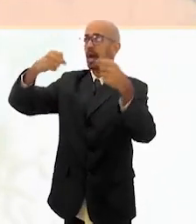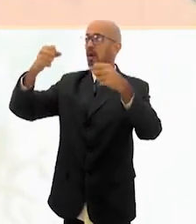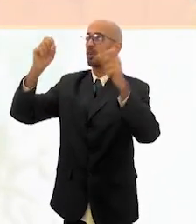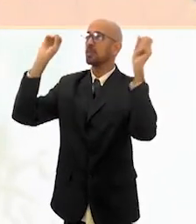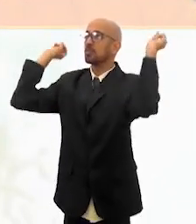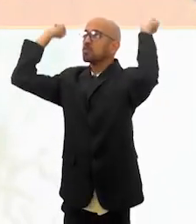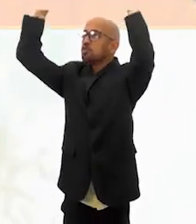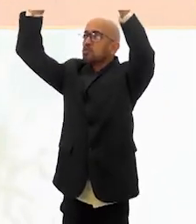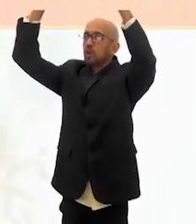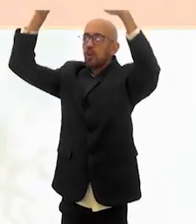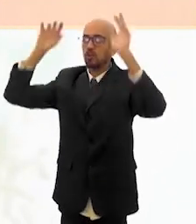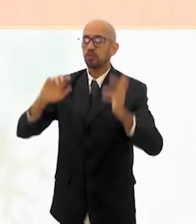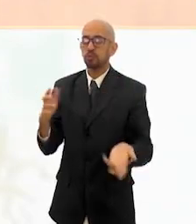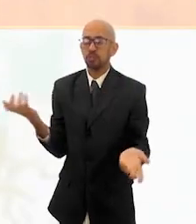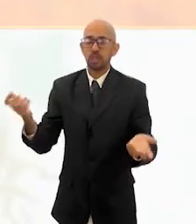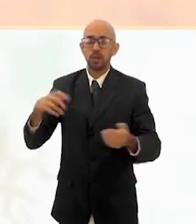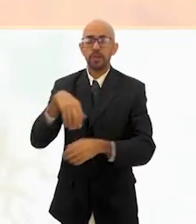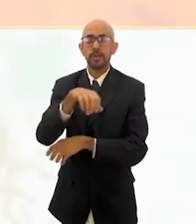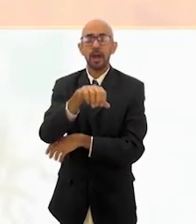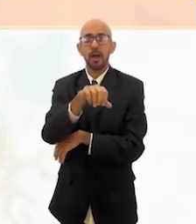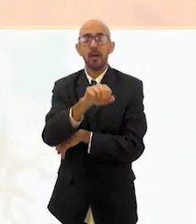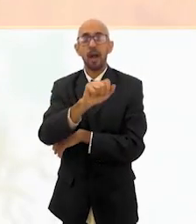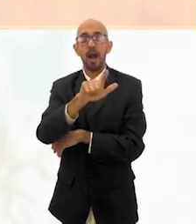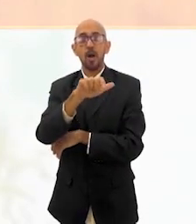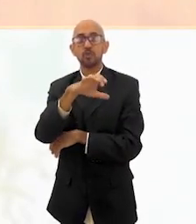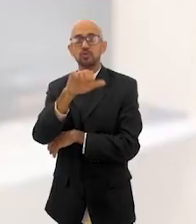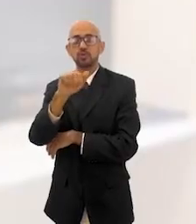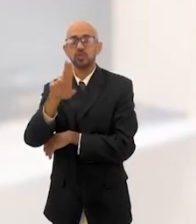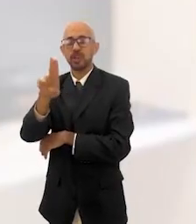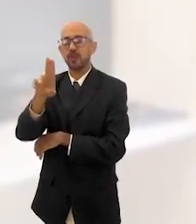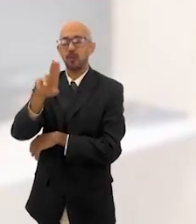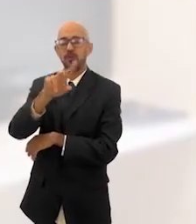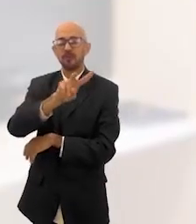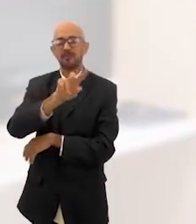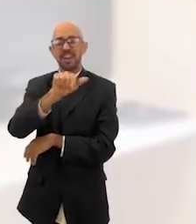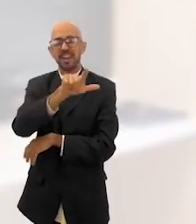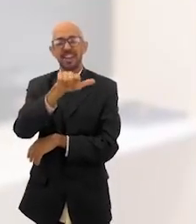de uma sacada. Me sai o Alceu Valença, né?